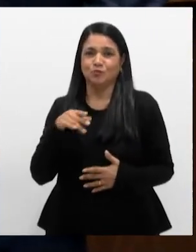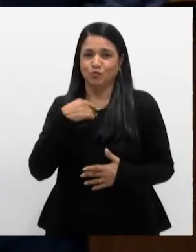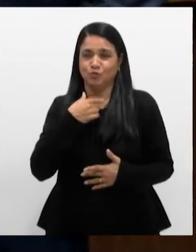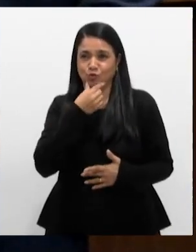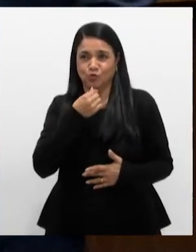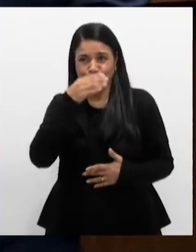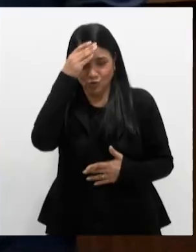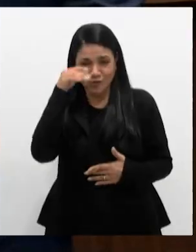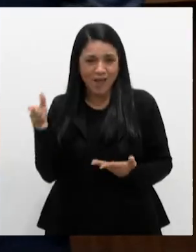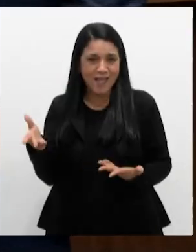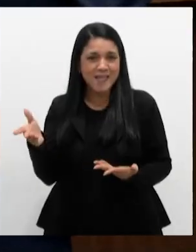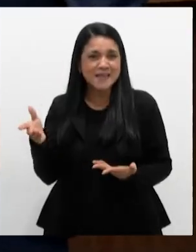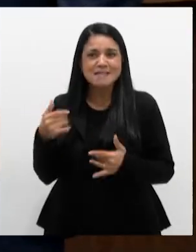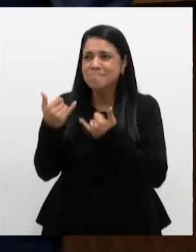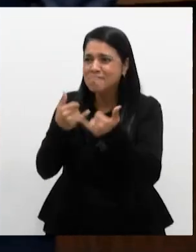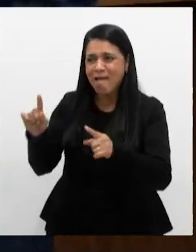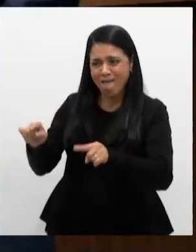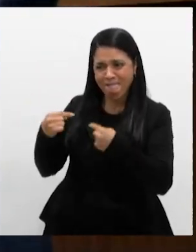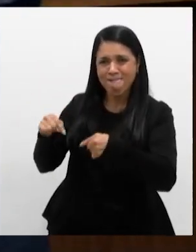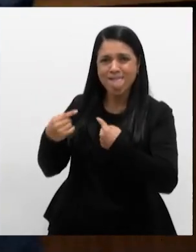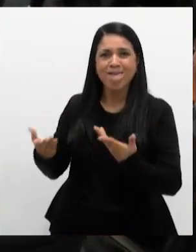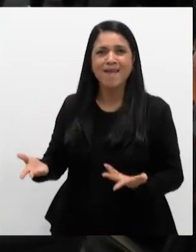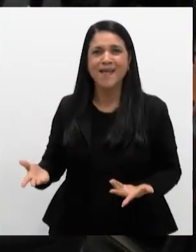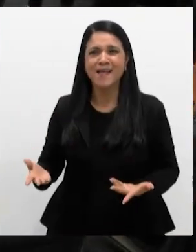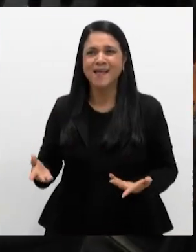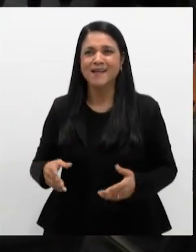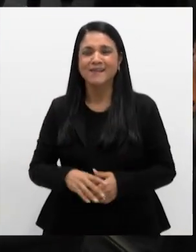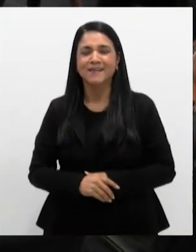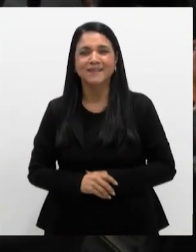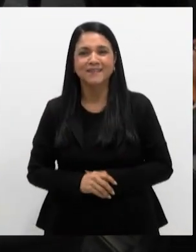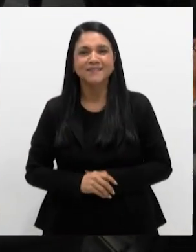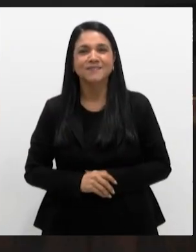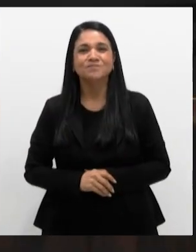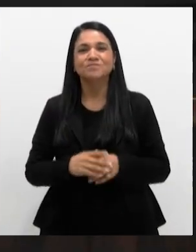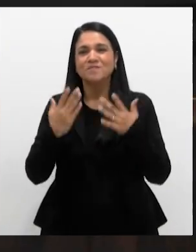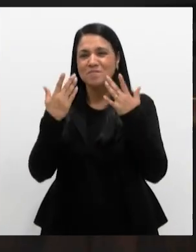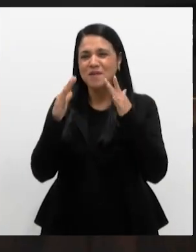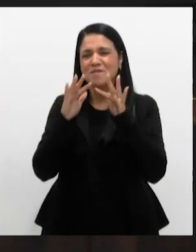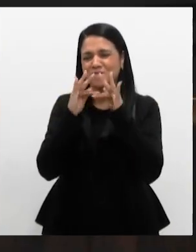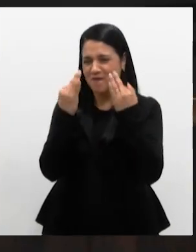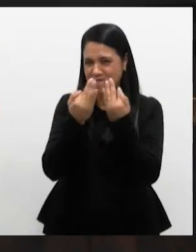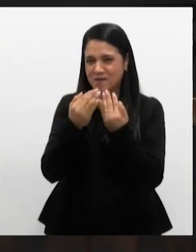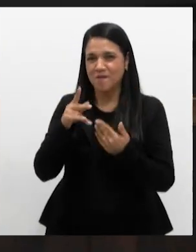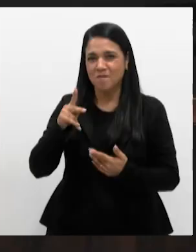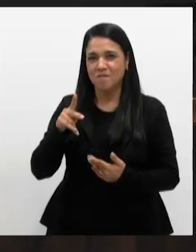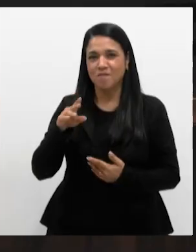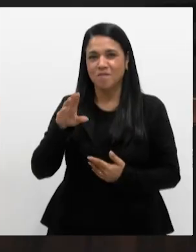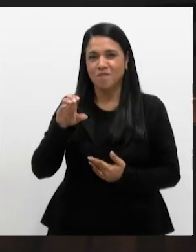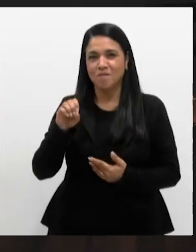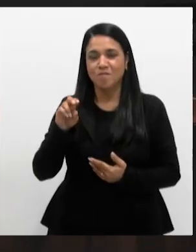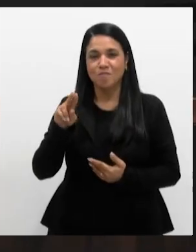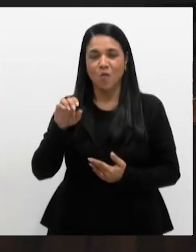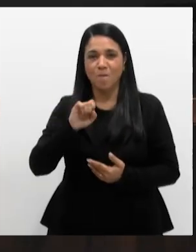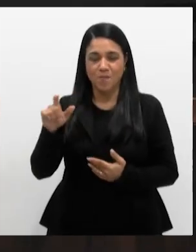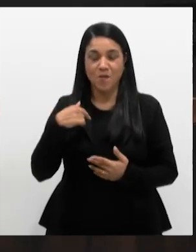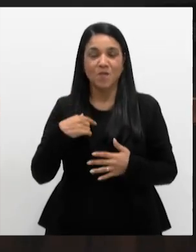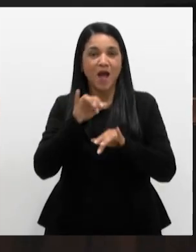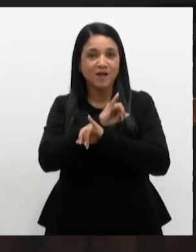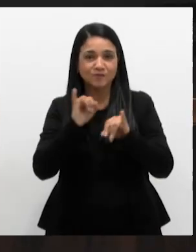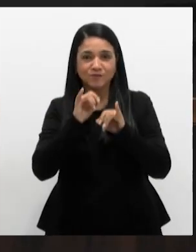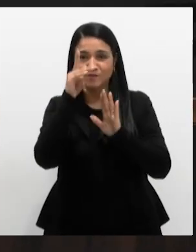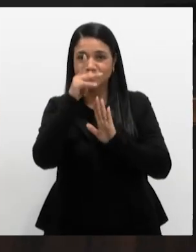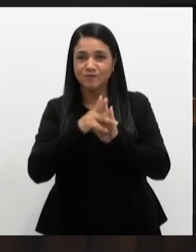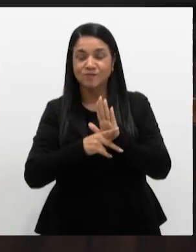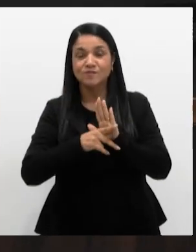sério, ele para com a brincadeira, né, rapaz? Parabéns à família Paubel. Vamos dar sequência à pauta. Anuncio, em